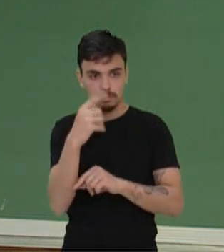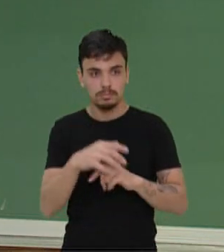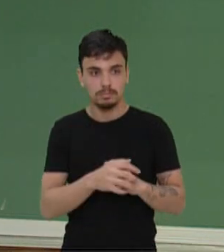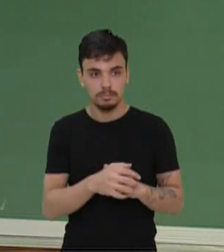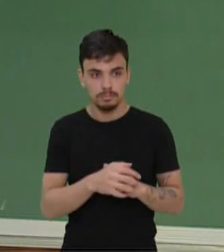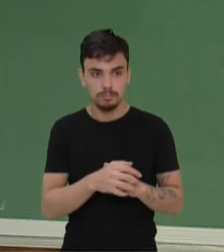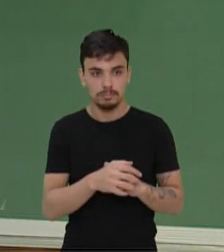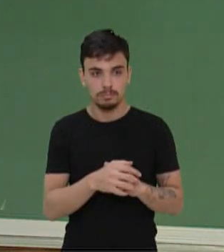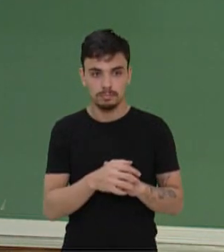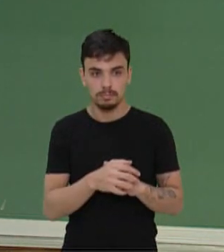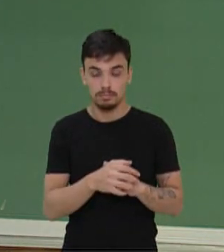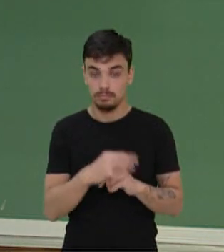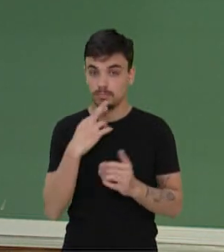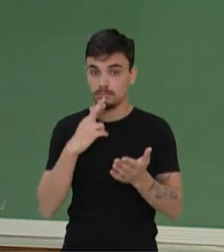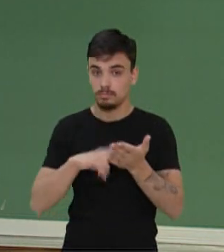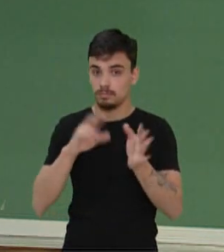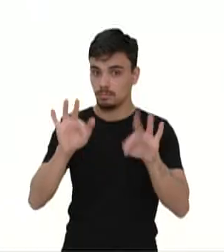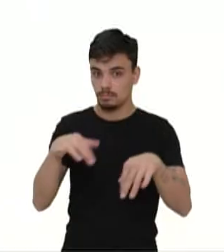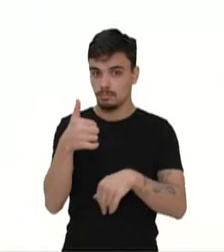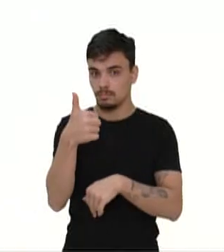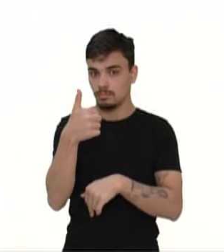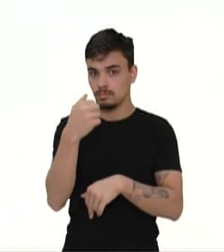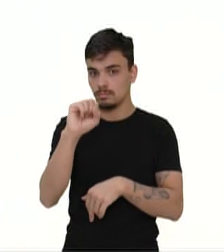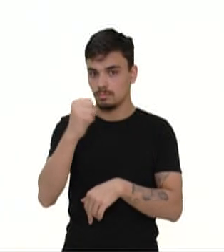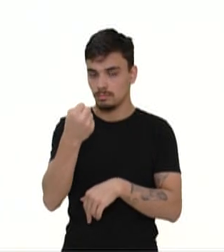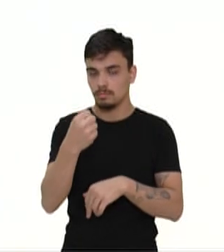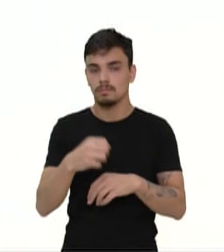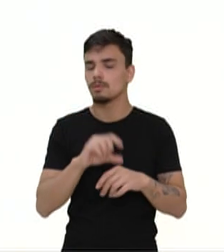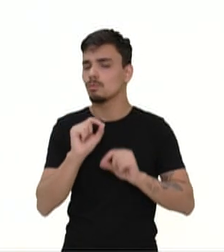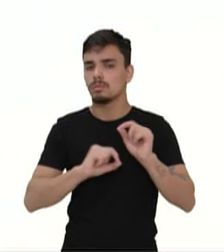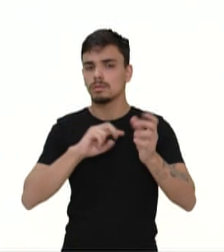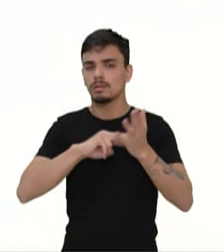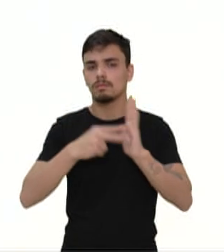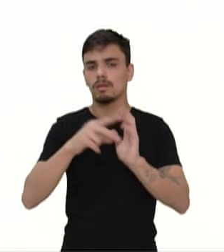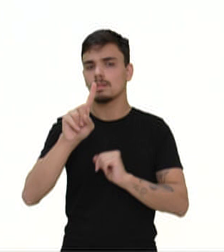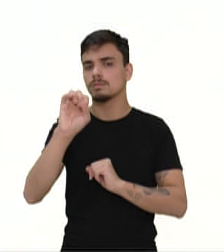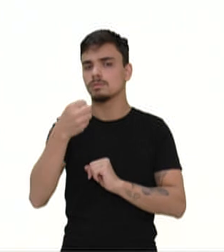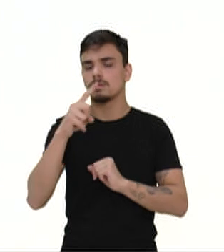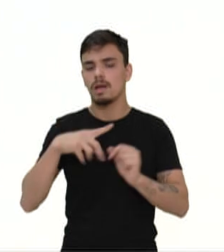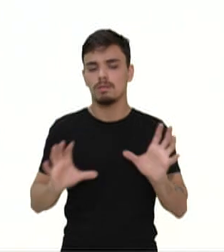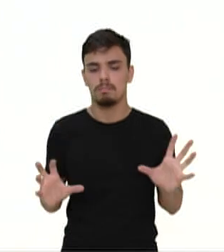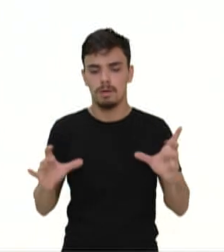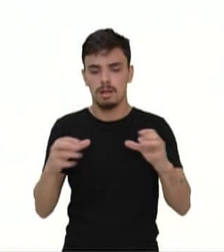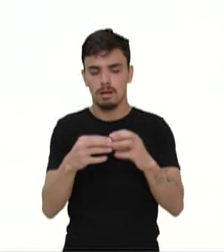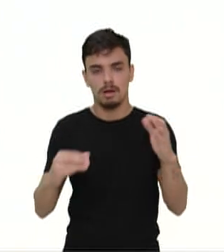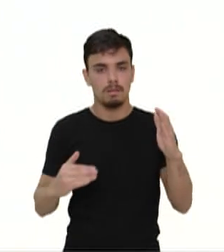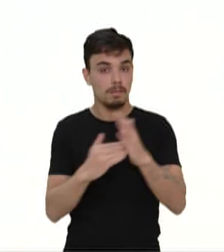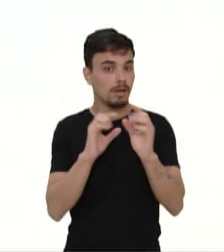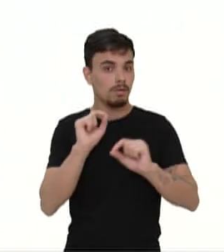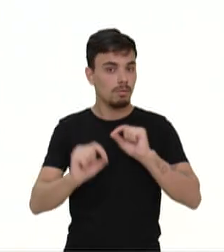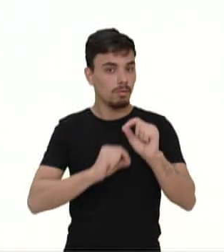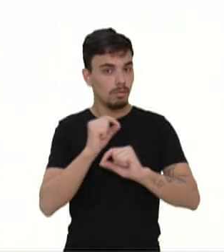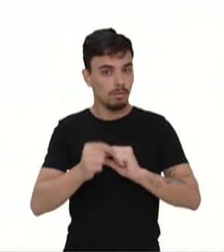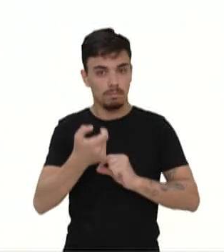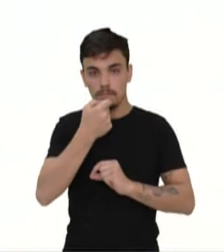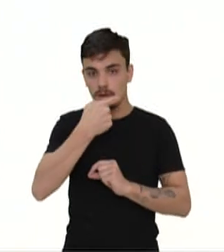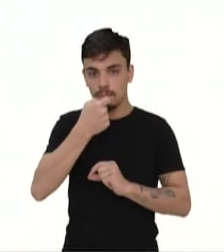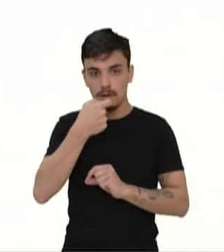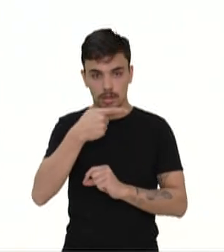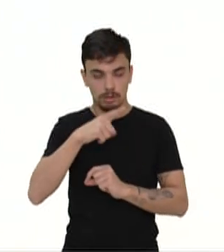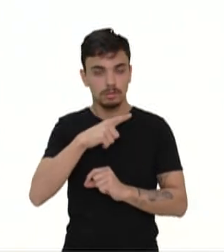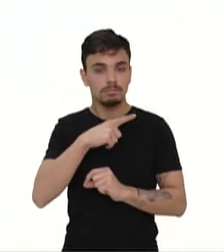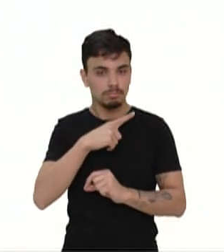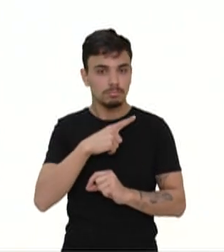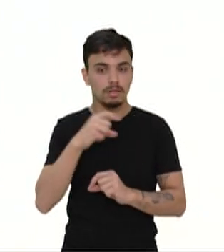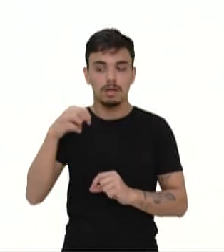divididos por 8 dá 18, né? O que significa esse 18? Que é a concentração máxima desse antibiótico